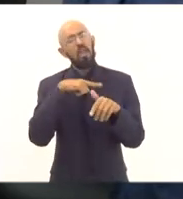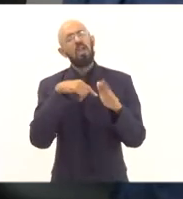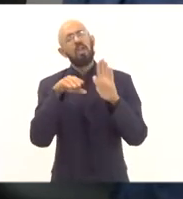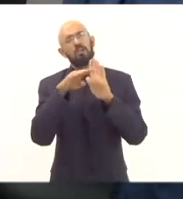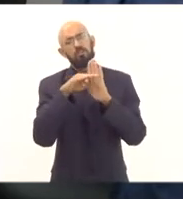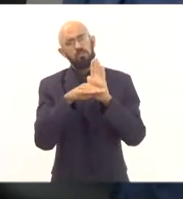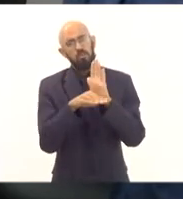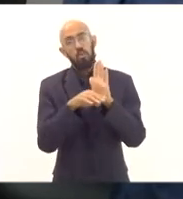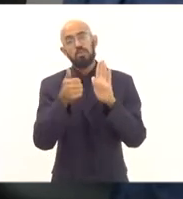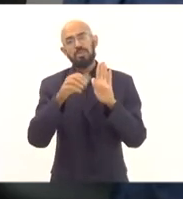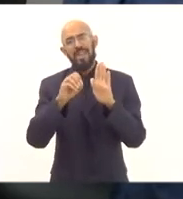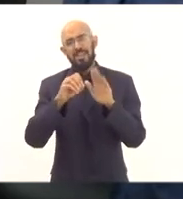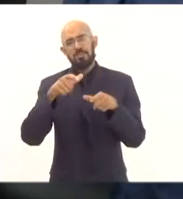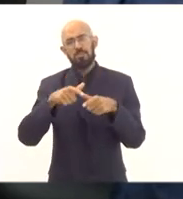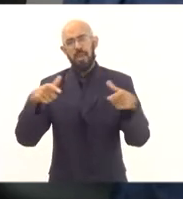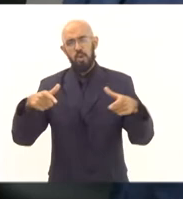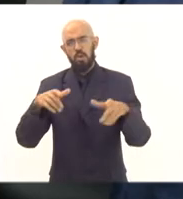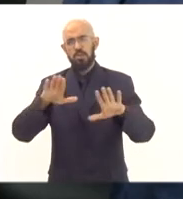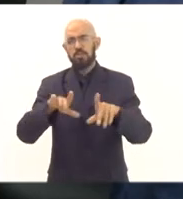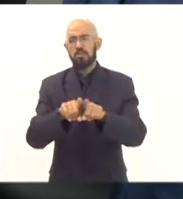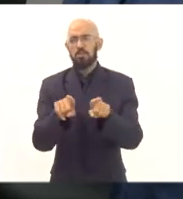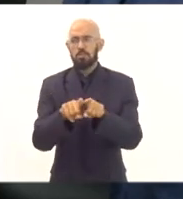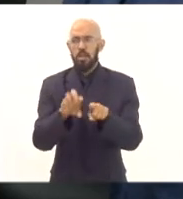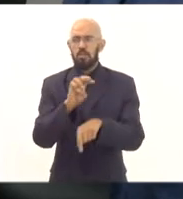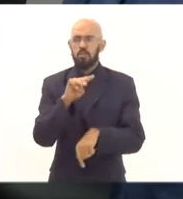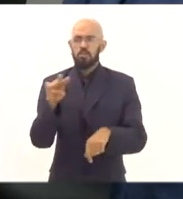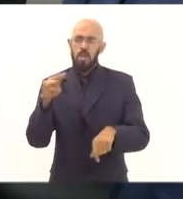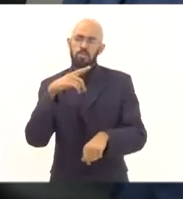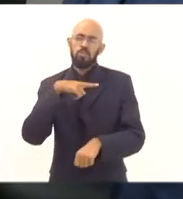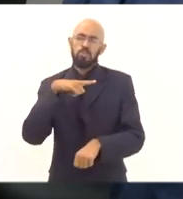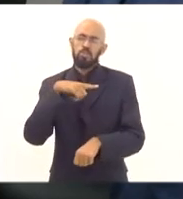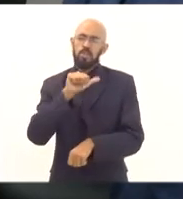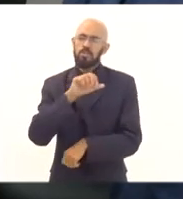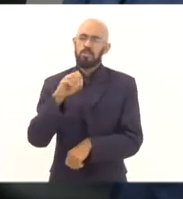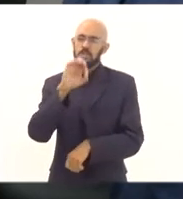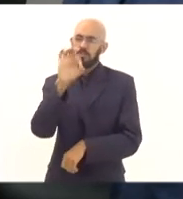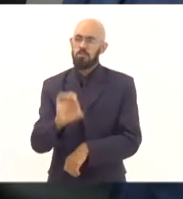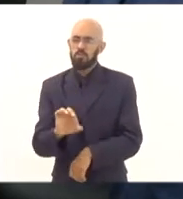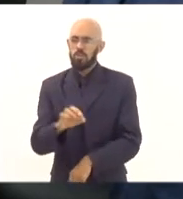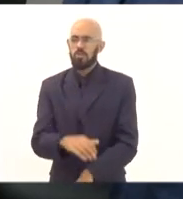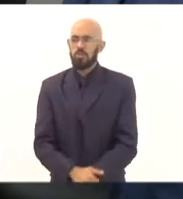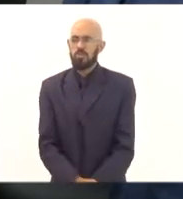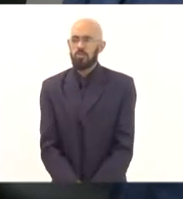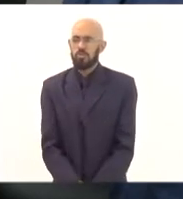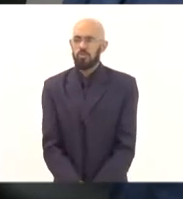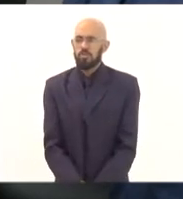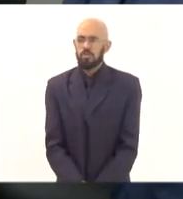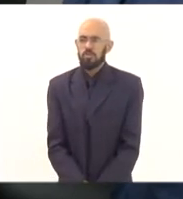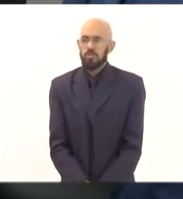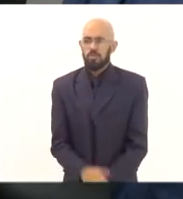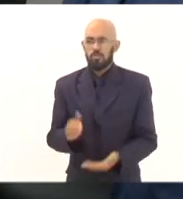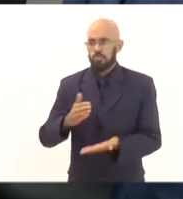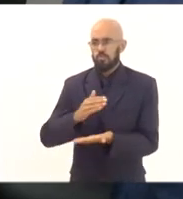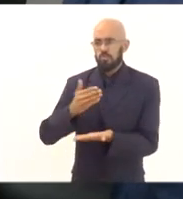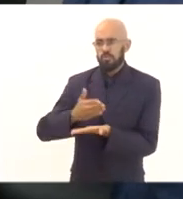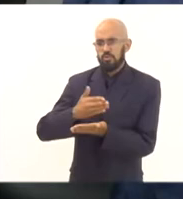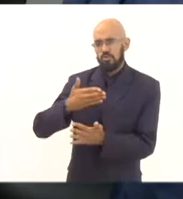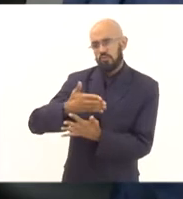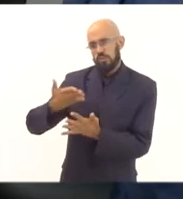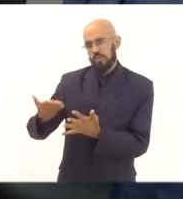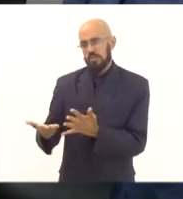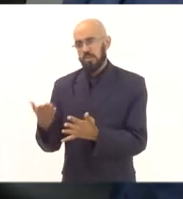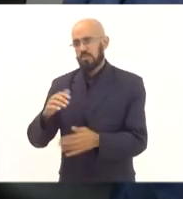dos 10 maiores e no nosso site nós temos 100 porcento do financiado